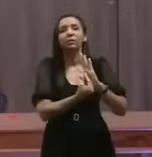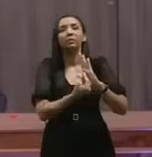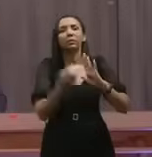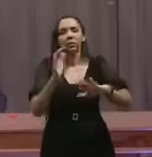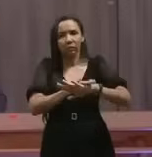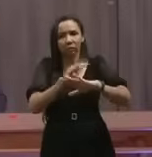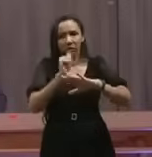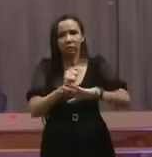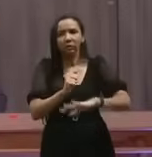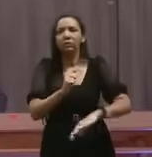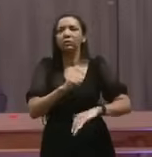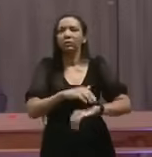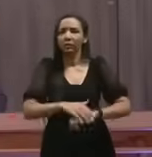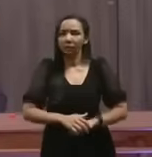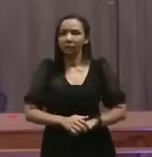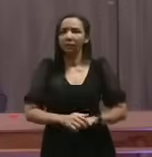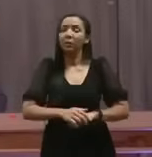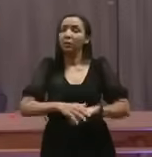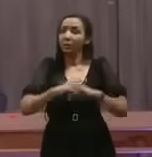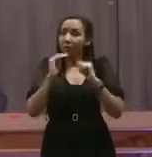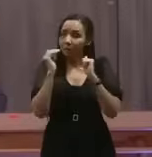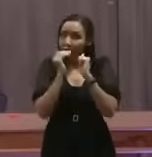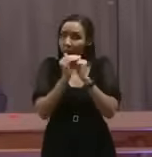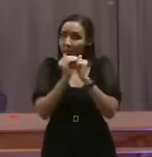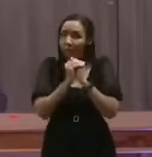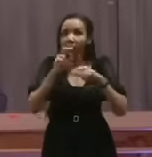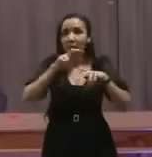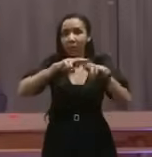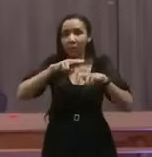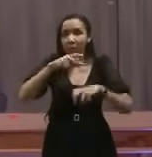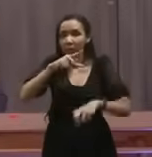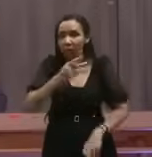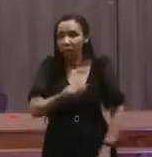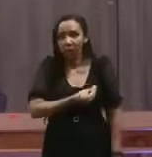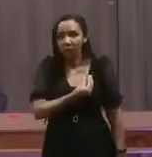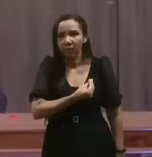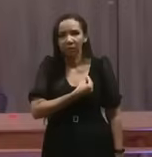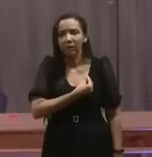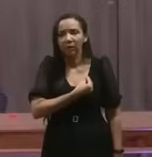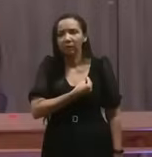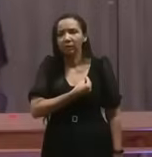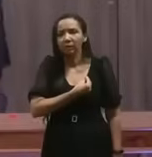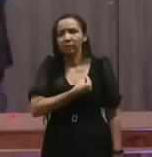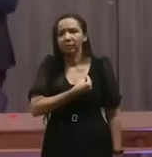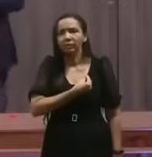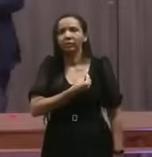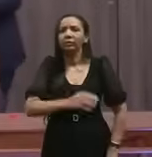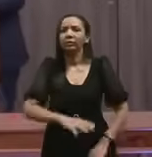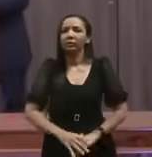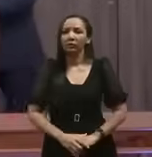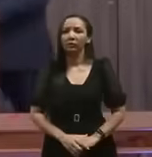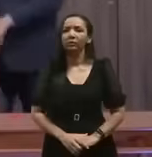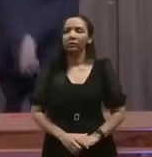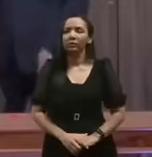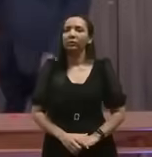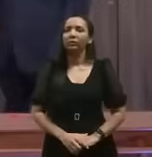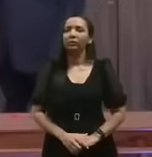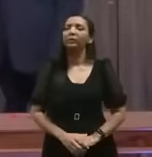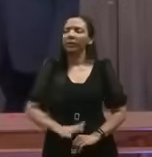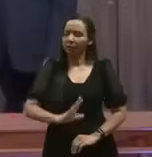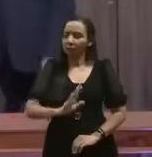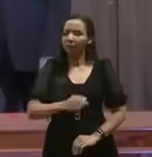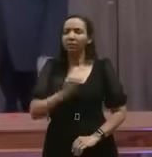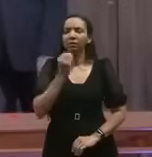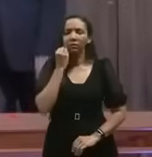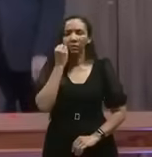irmão está doente a Bíblia manda chamar não manda fazer show na igreja agora eu já vi muitos irmãos serem curados